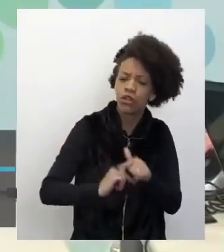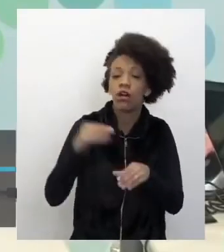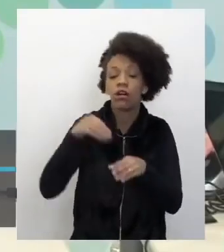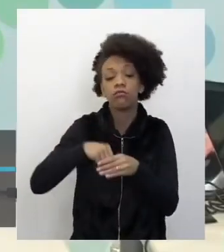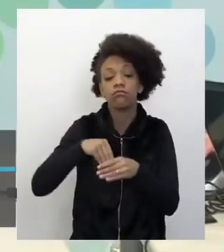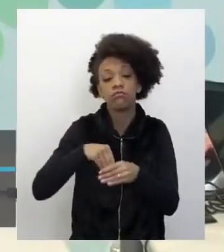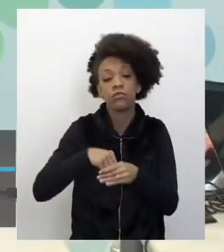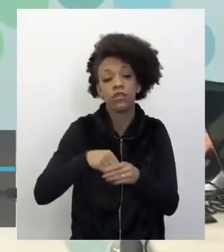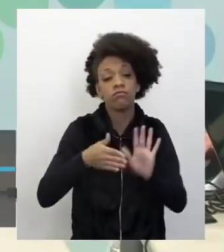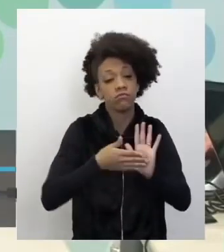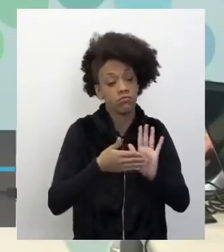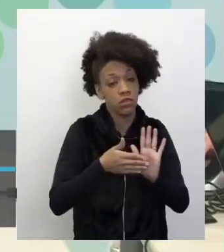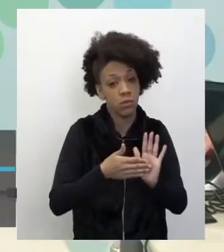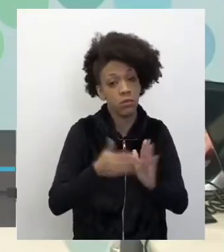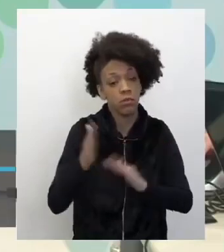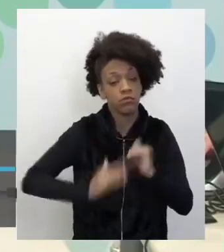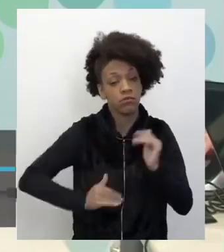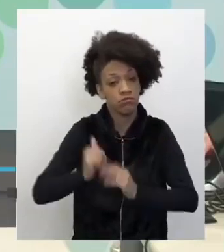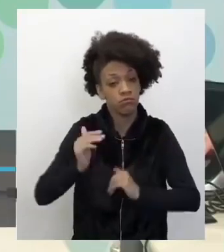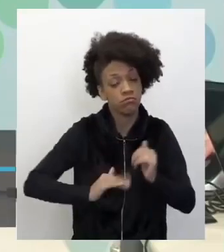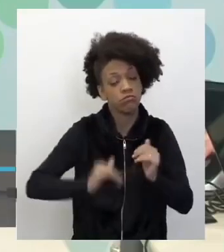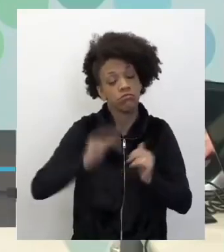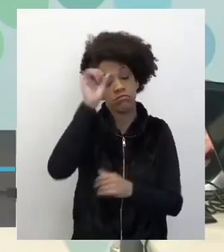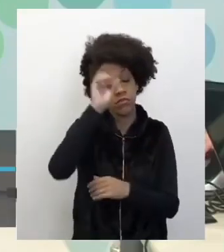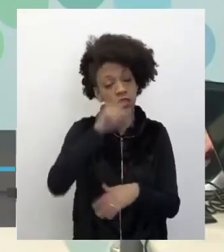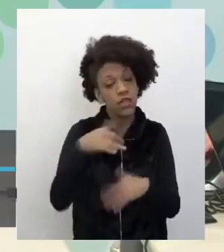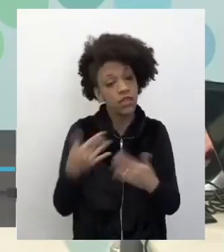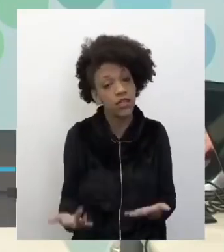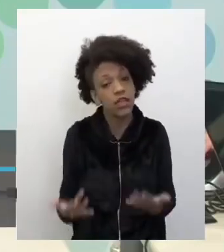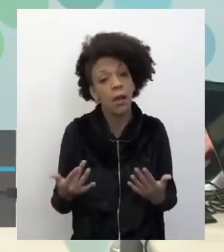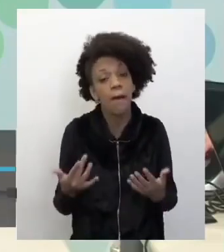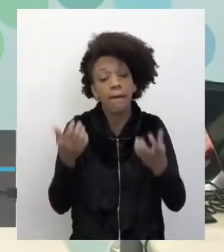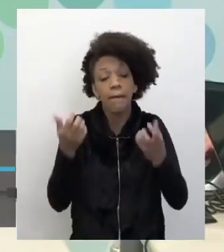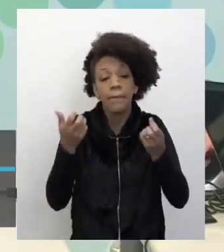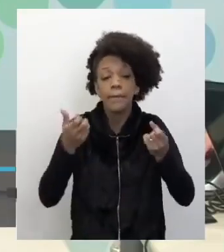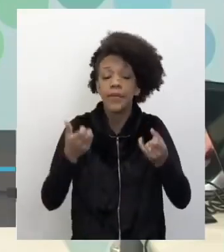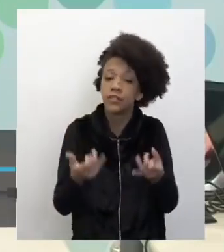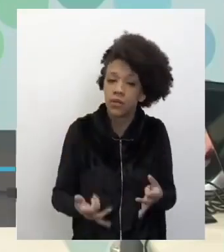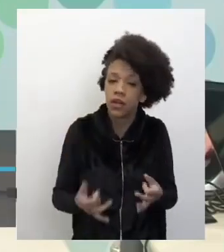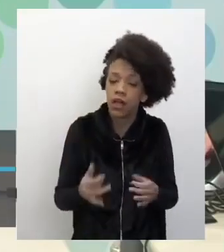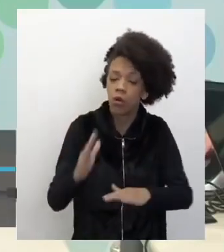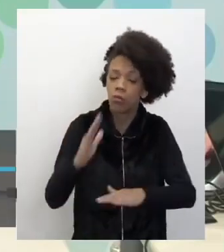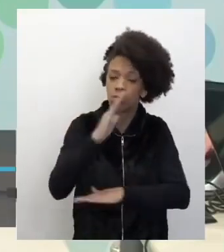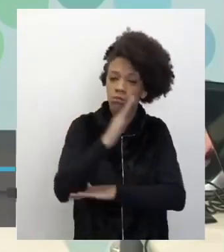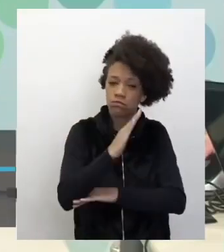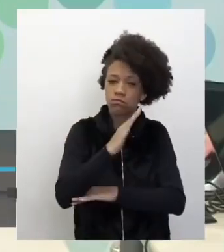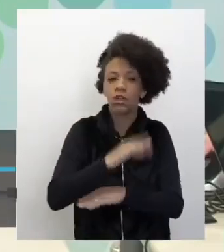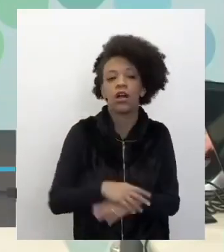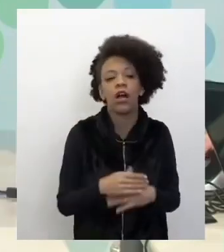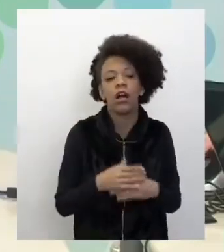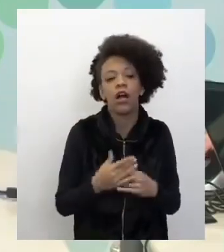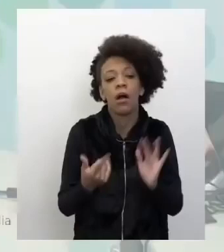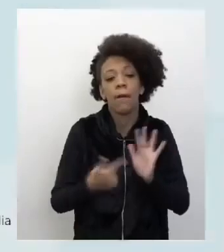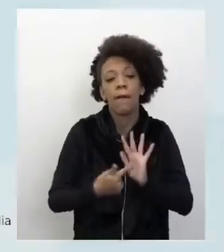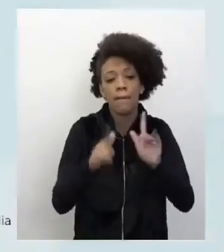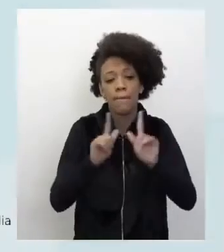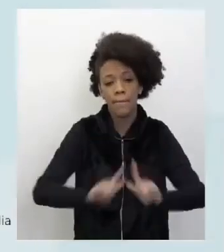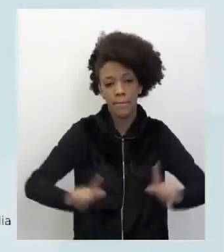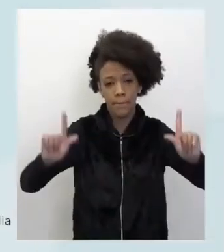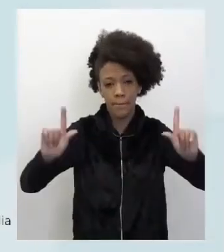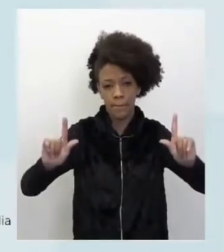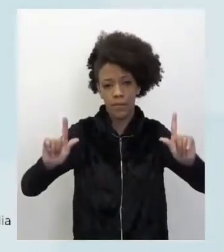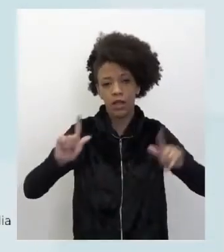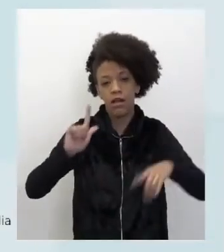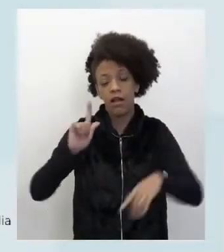da temática das aulas, E para a gente falar um pouco da cartografia, eu trouxe para vocês o mapa de Gassur, que